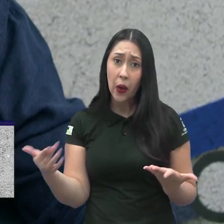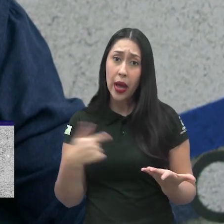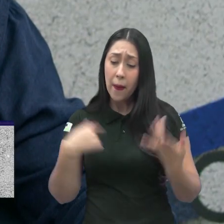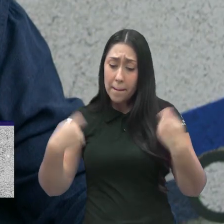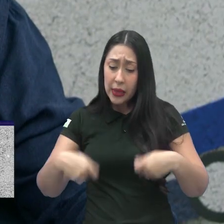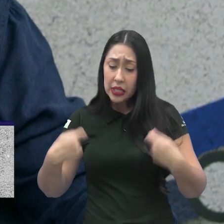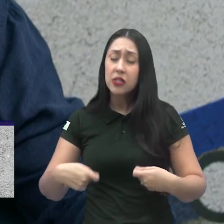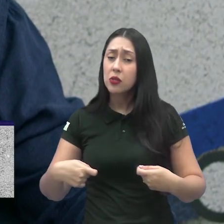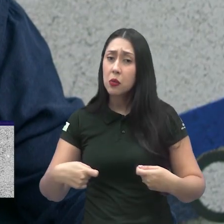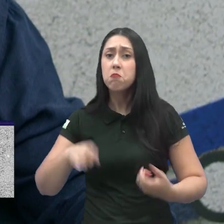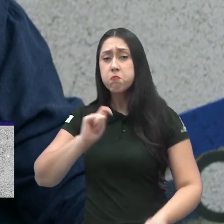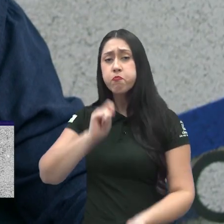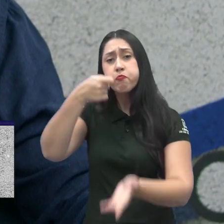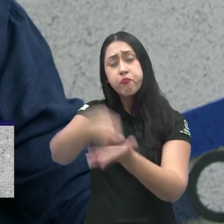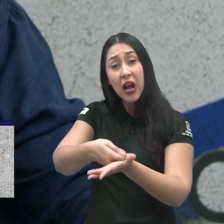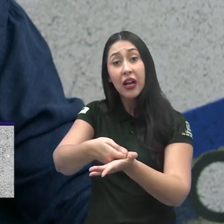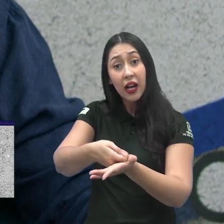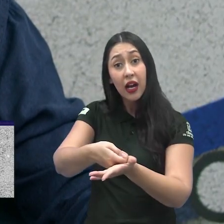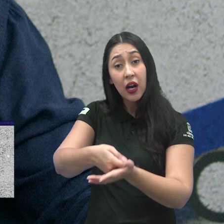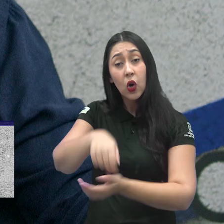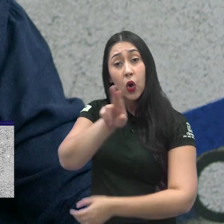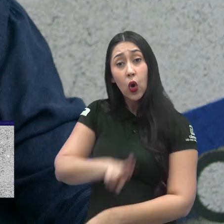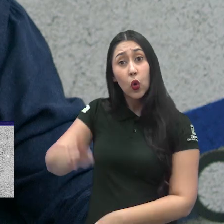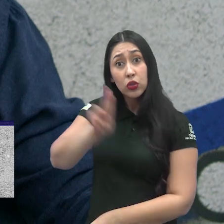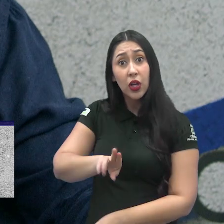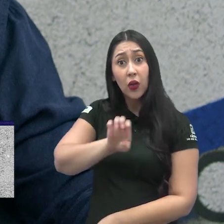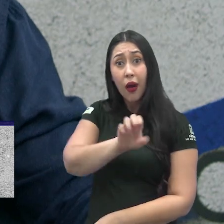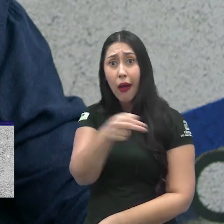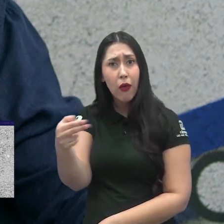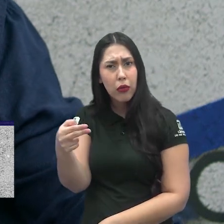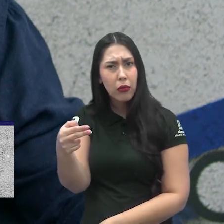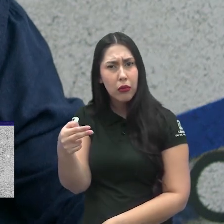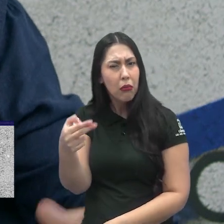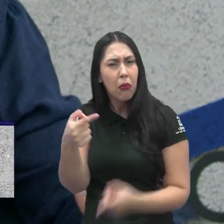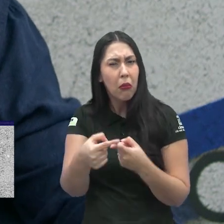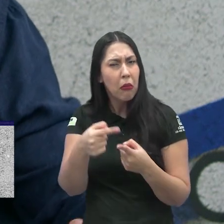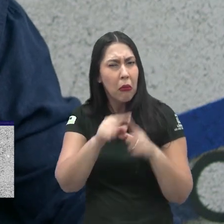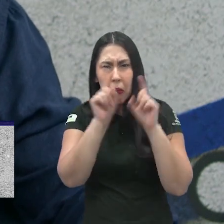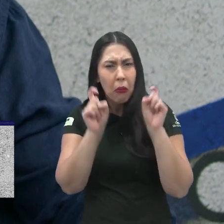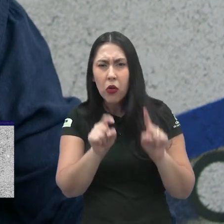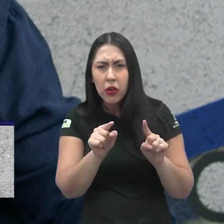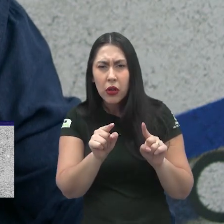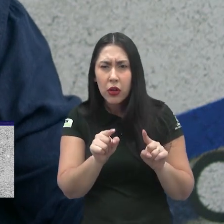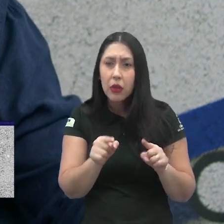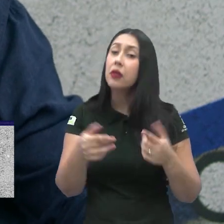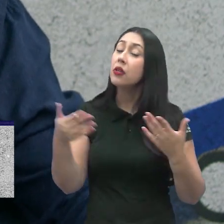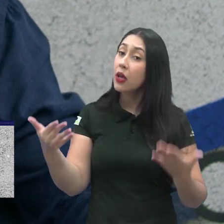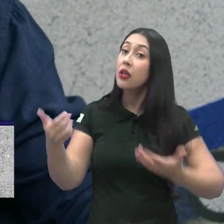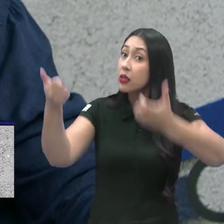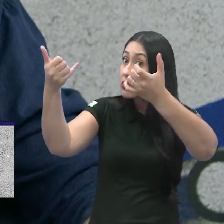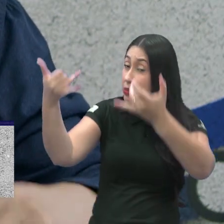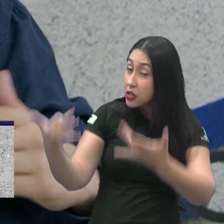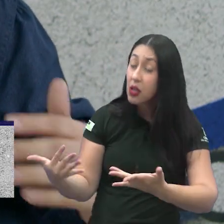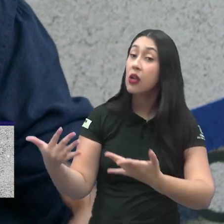eu só tenho empregado como pagamento para esses indianos os euros. Falei, por que está acontecendo isso? Aí eu tive que